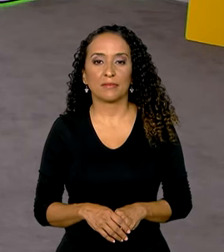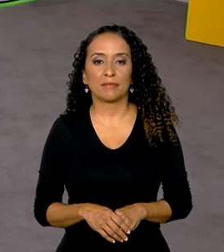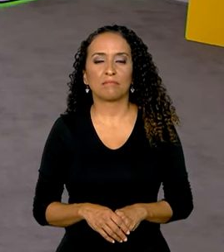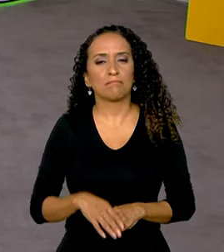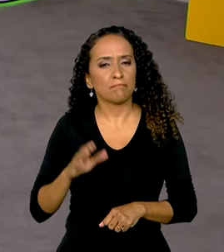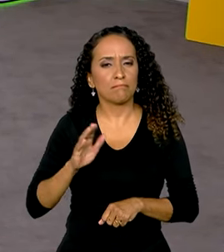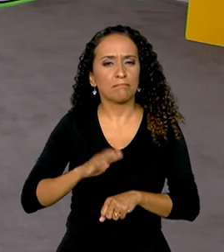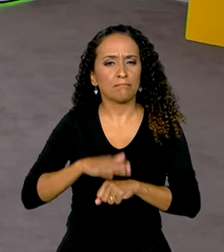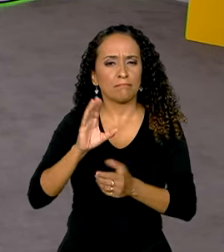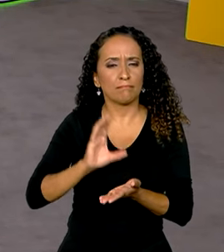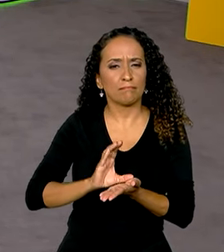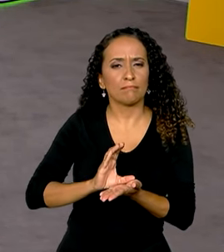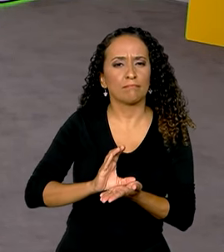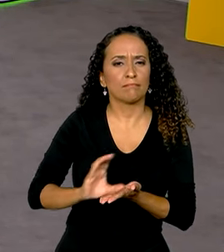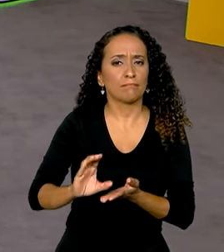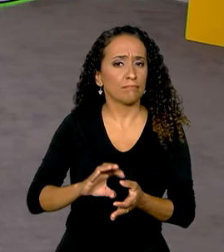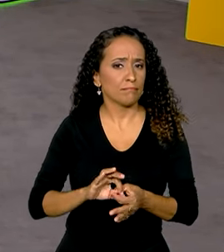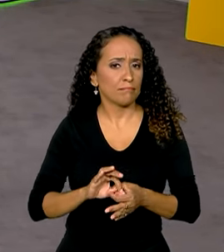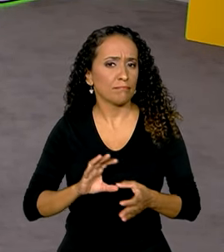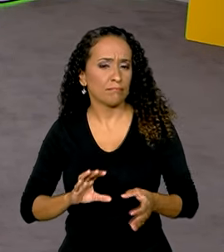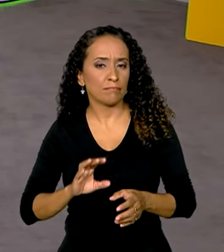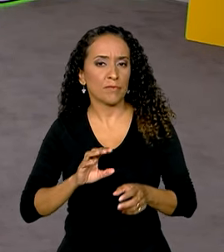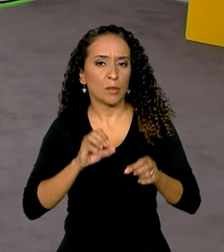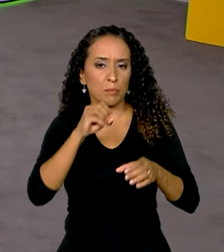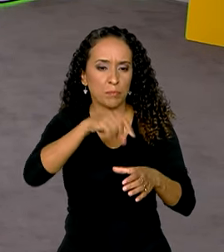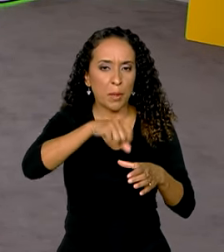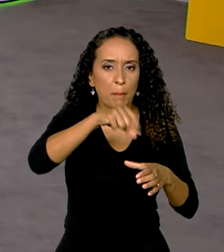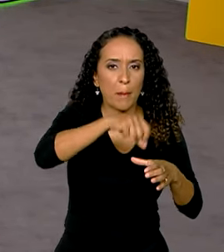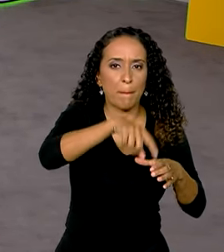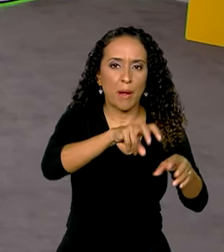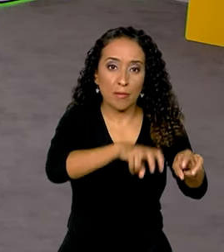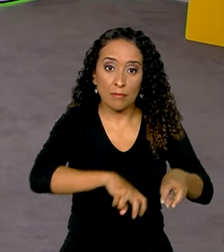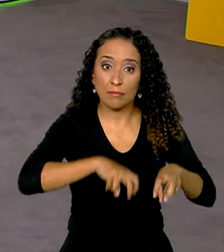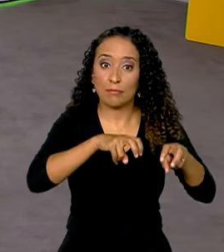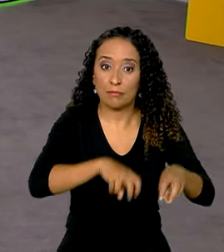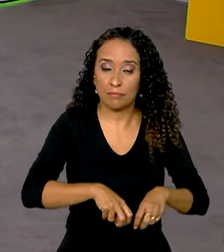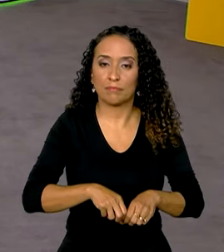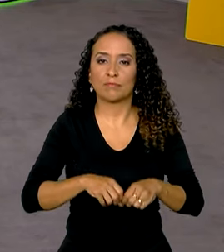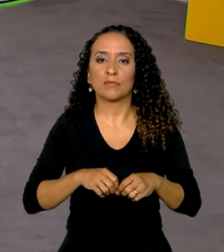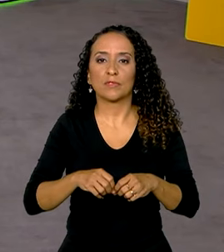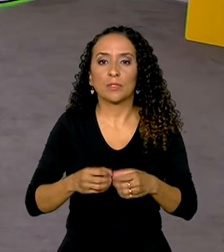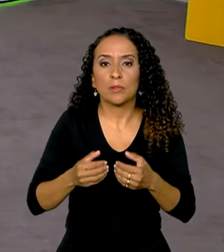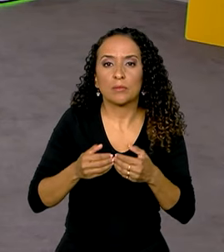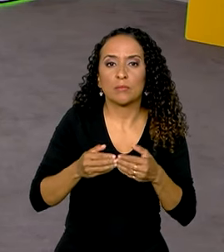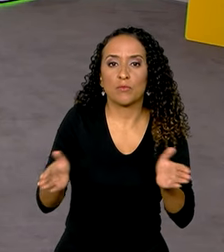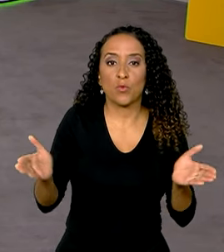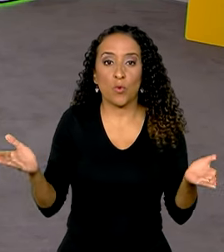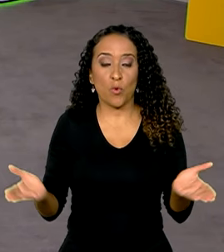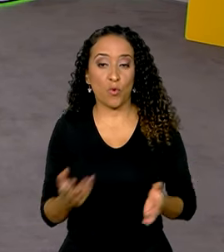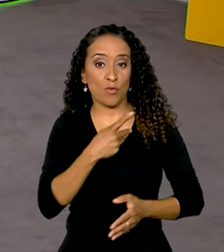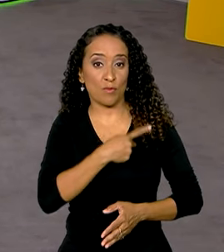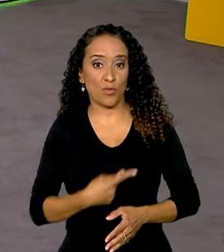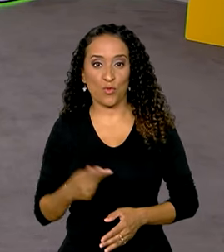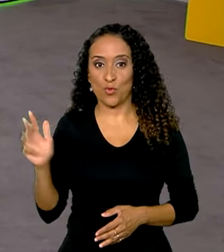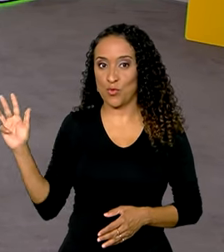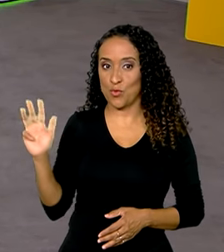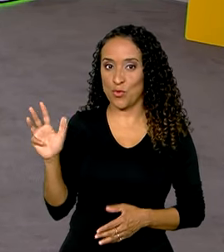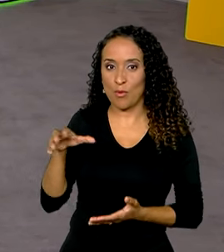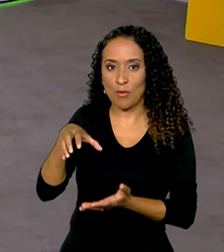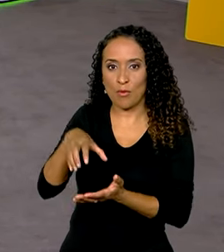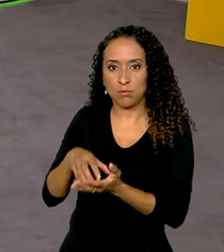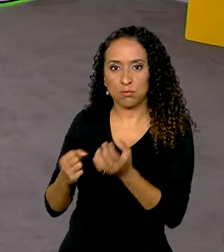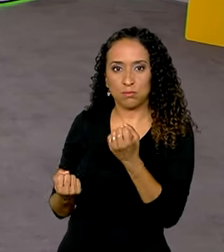Mais investimentos e autonomia para a produção agrícola. Foi inaugurado hoje pelo presidente Lula o